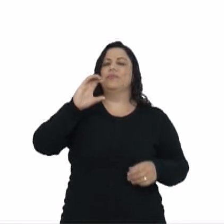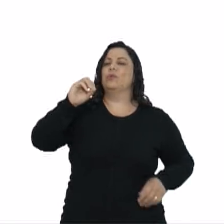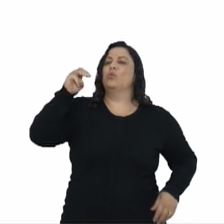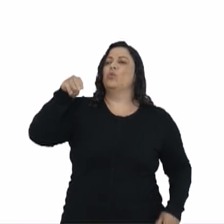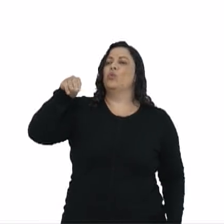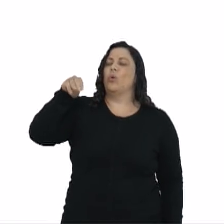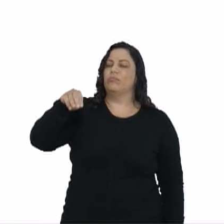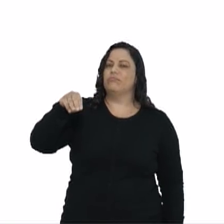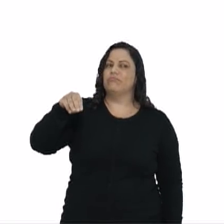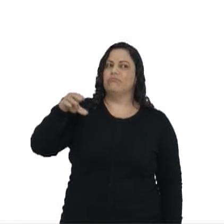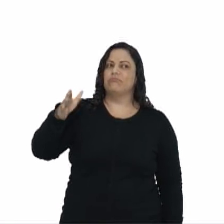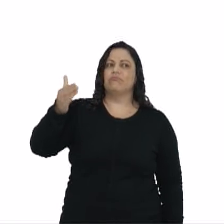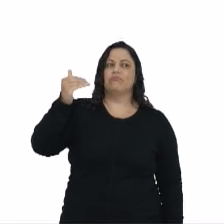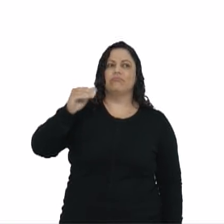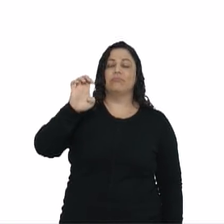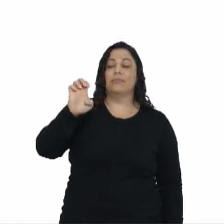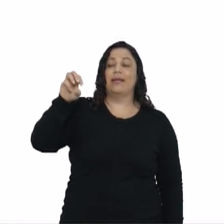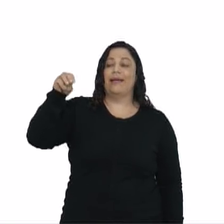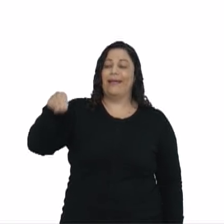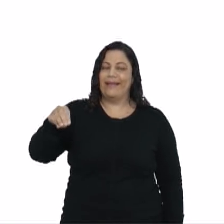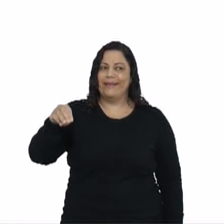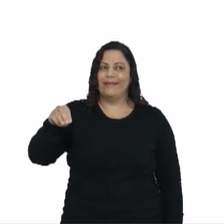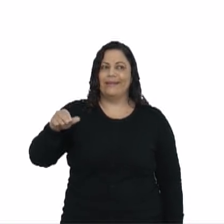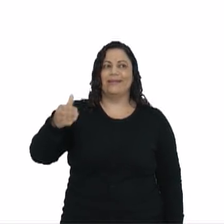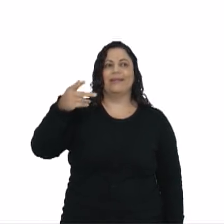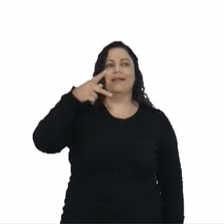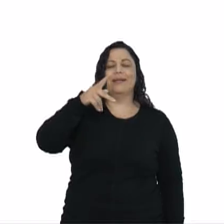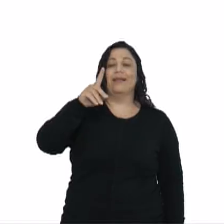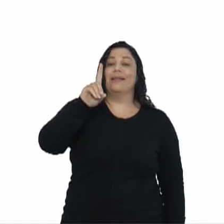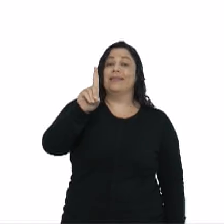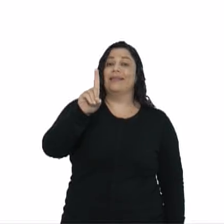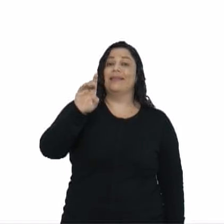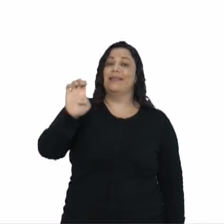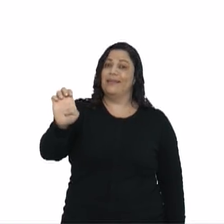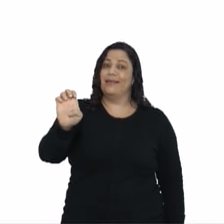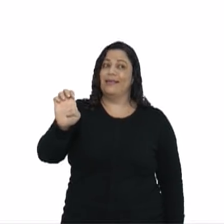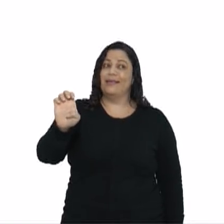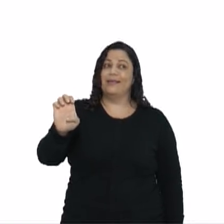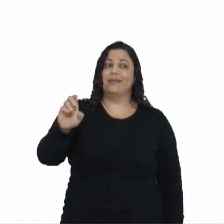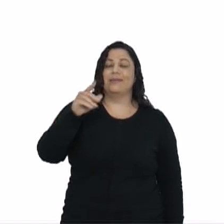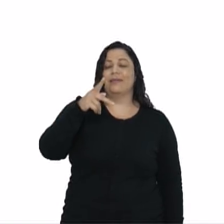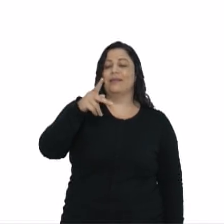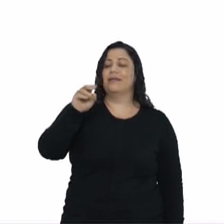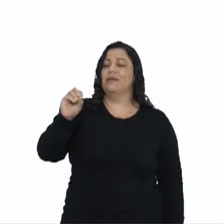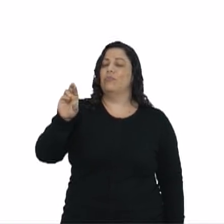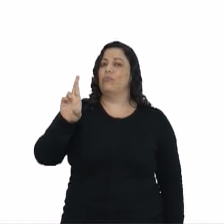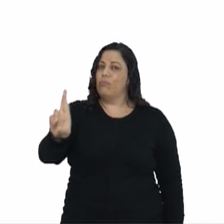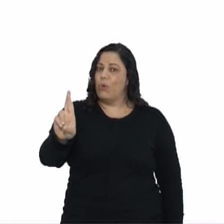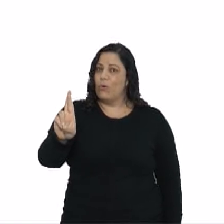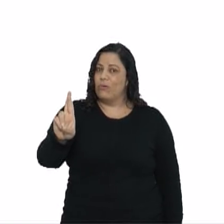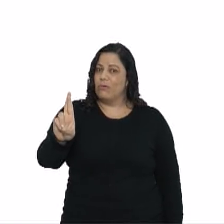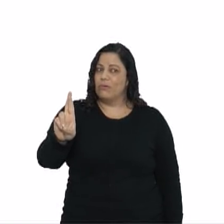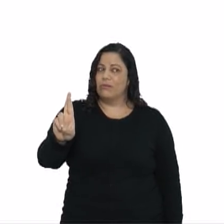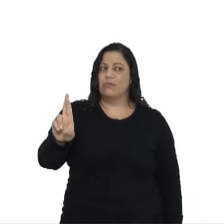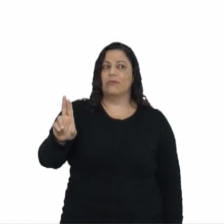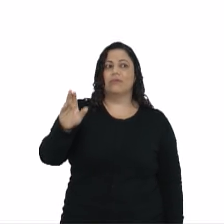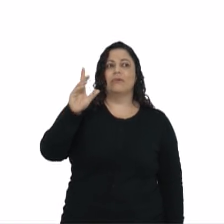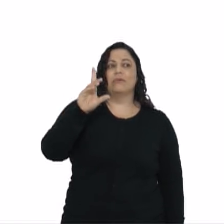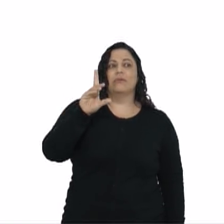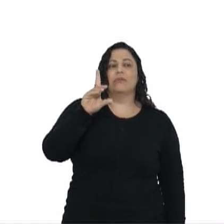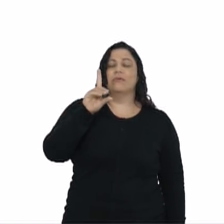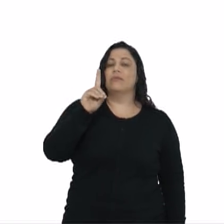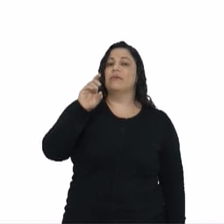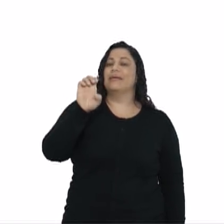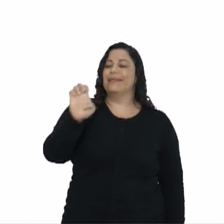com, residente em algum lugar, passível de alguma coisa, fanático por algo